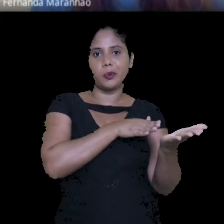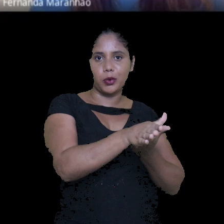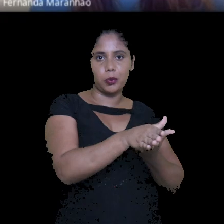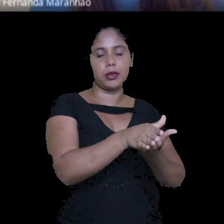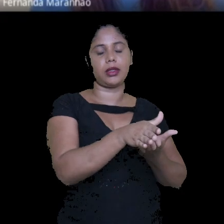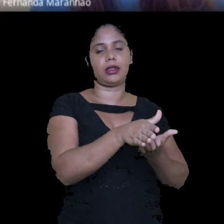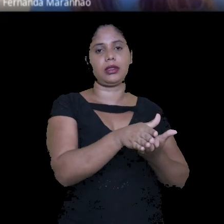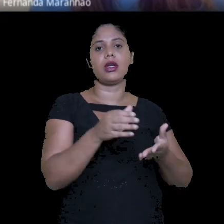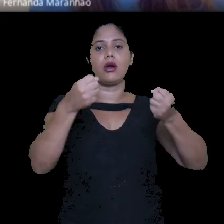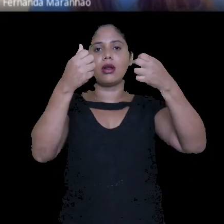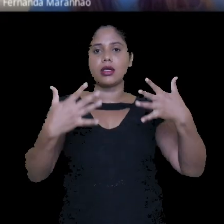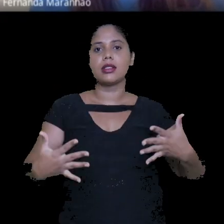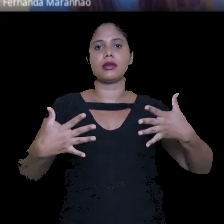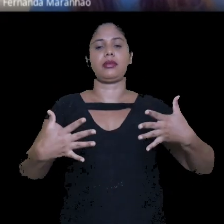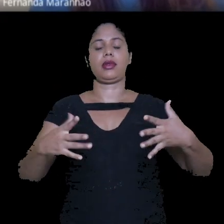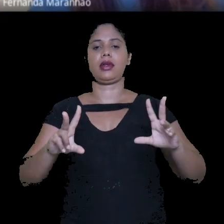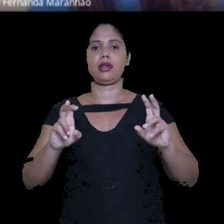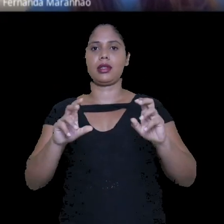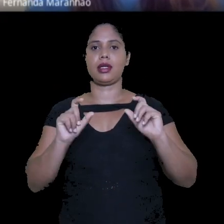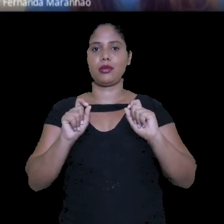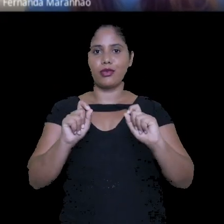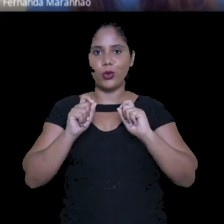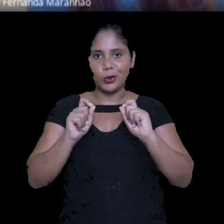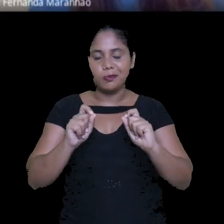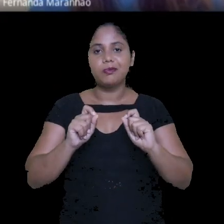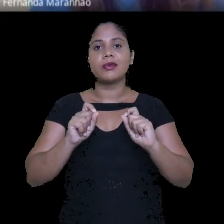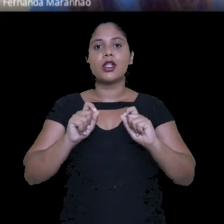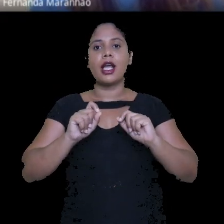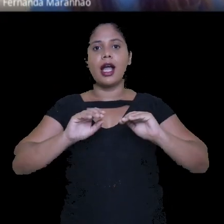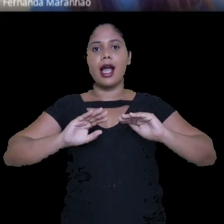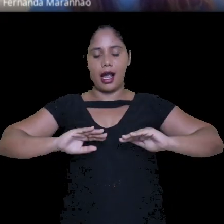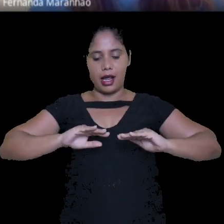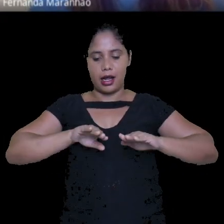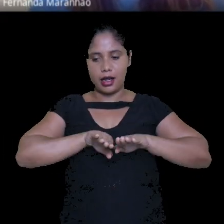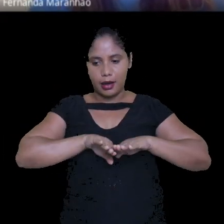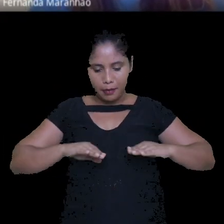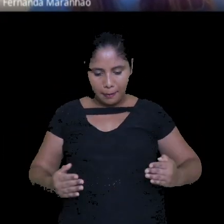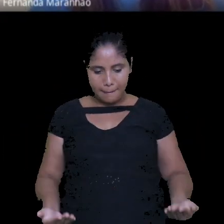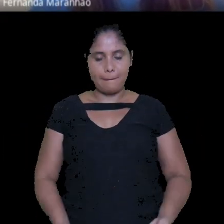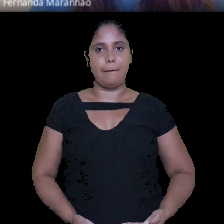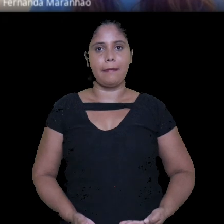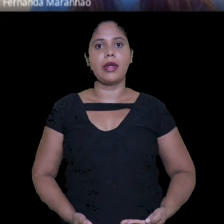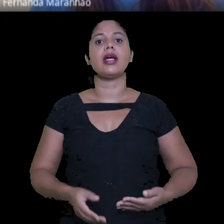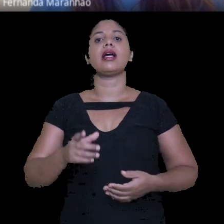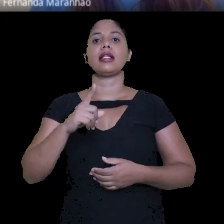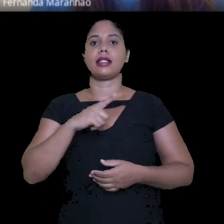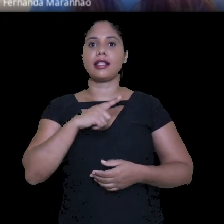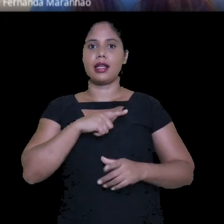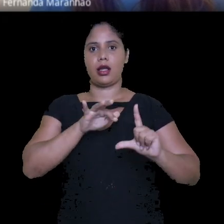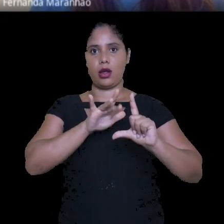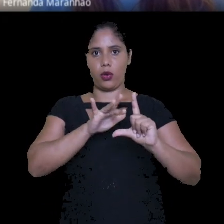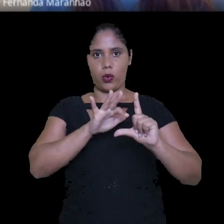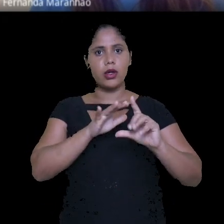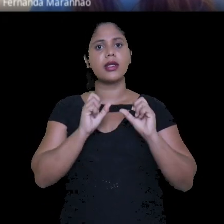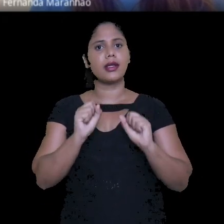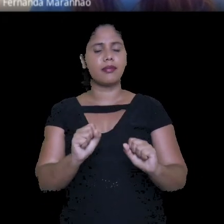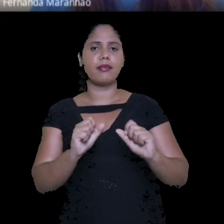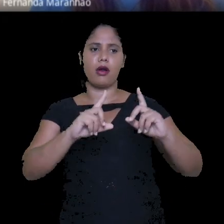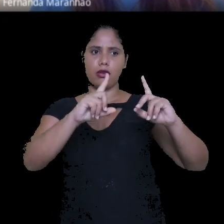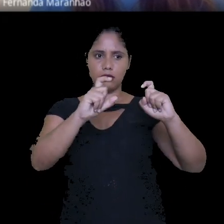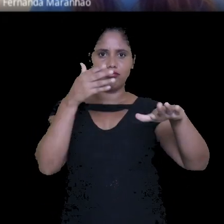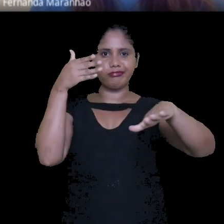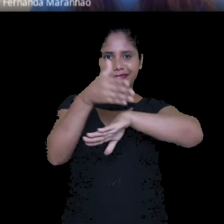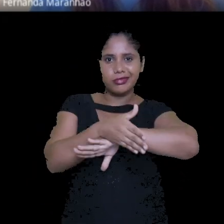leia diretamente o artigo. E à direita a gente fala de qual é justamente a